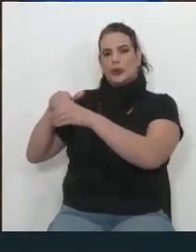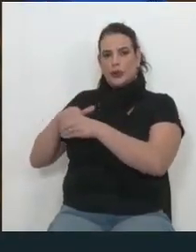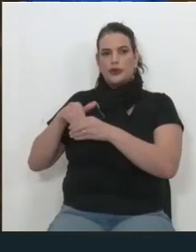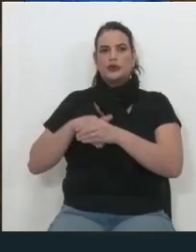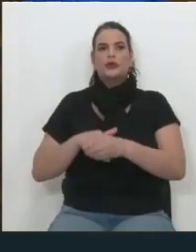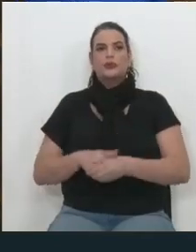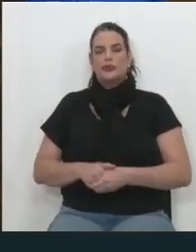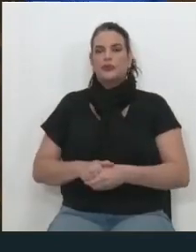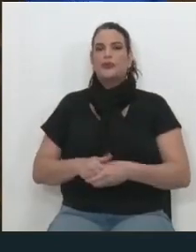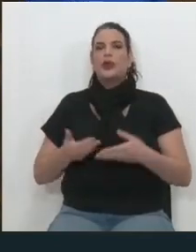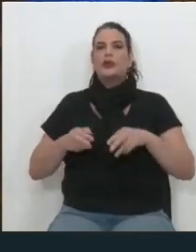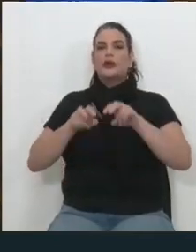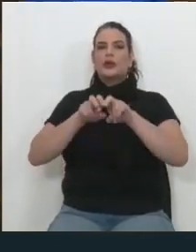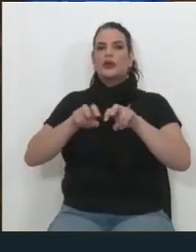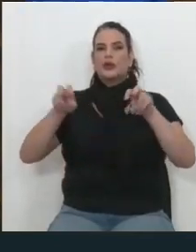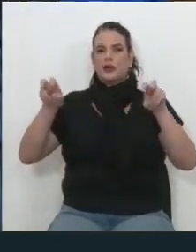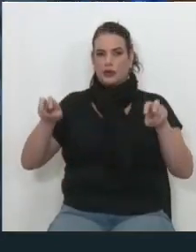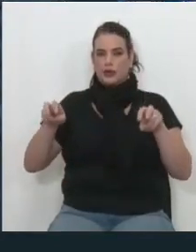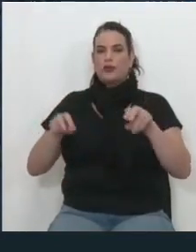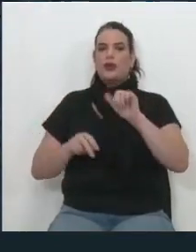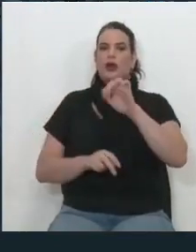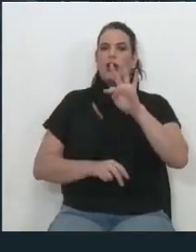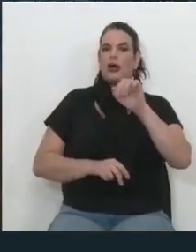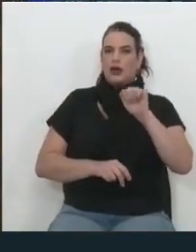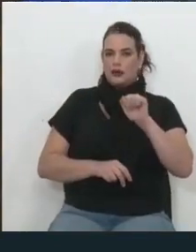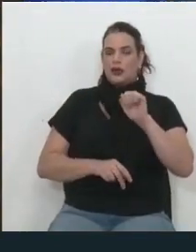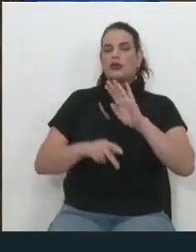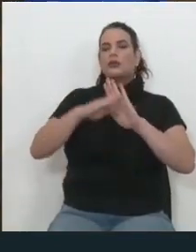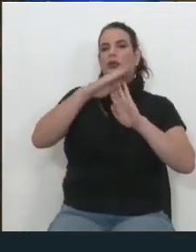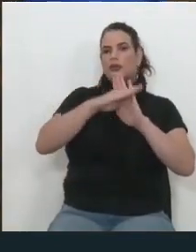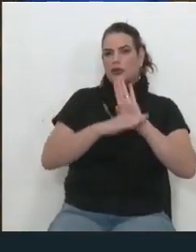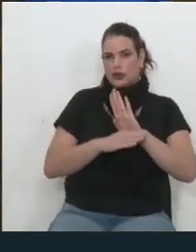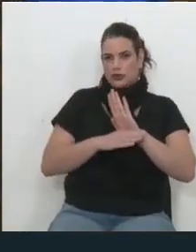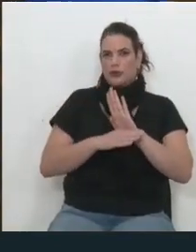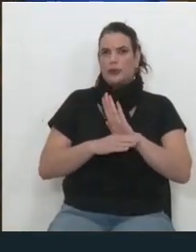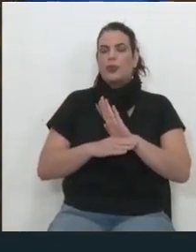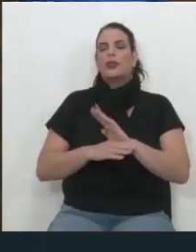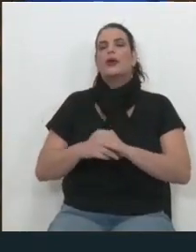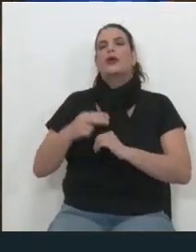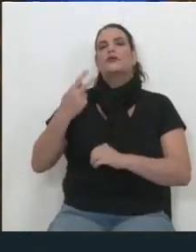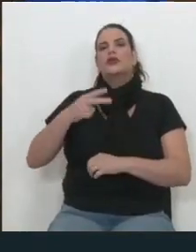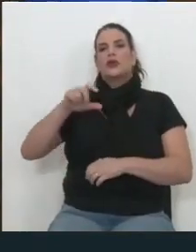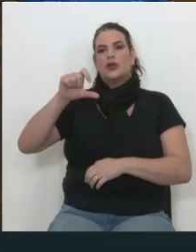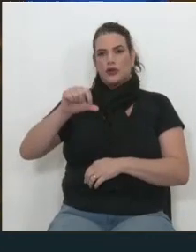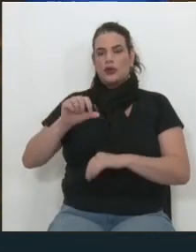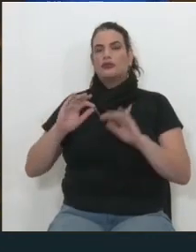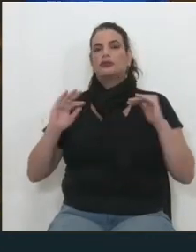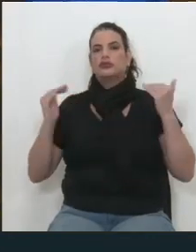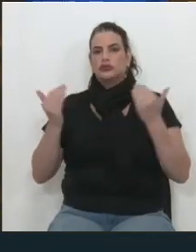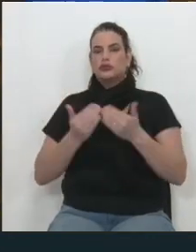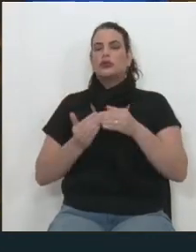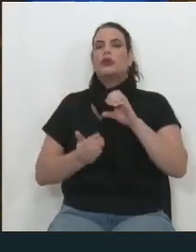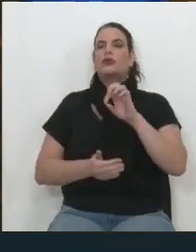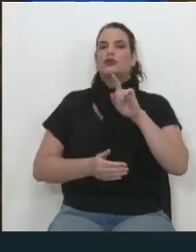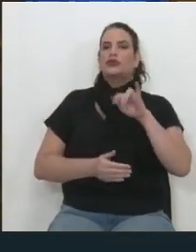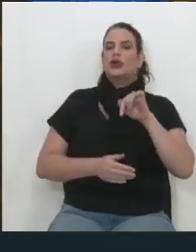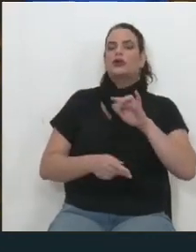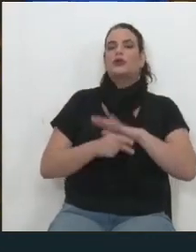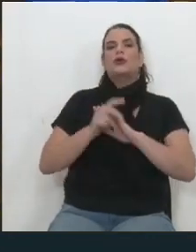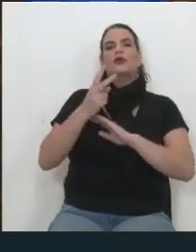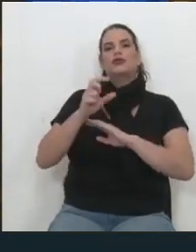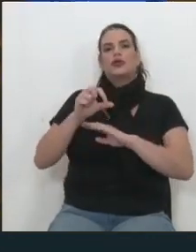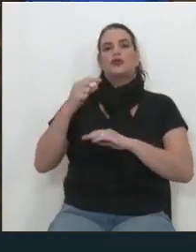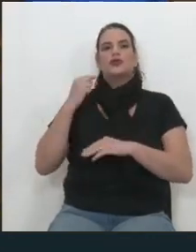Encontra-se sobre a mesa as atas das seguintes sessões. 29ª sessão ordinária de 29 de maio